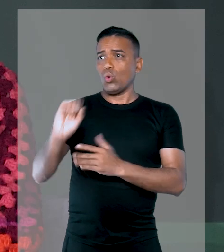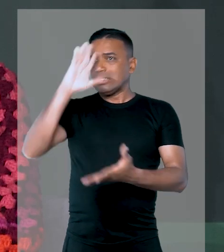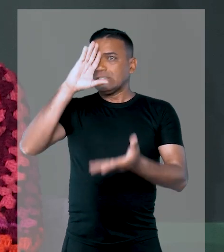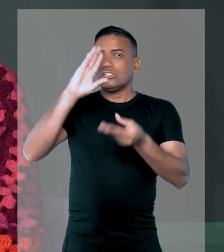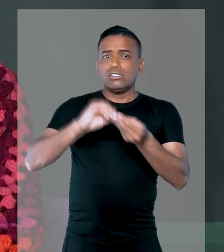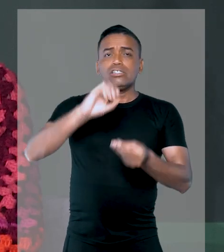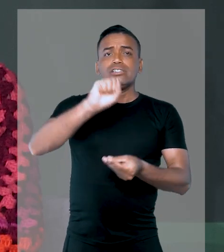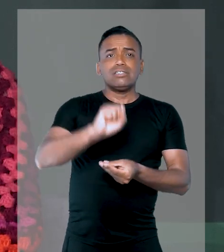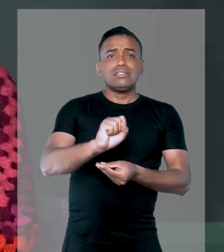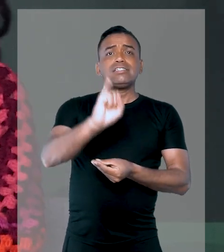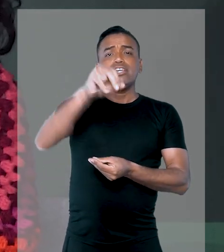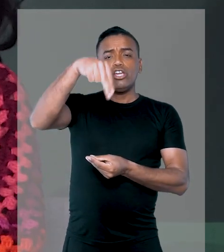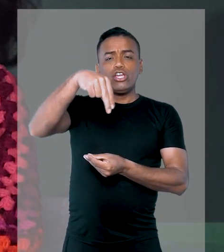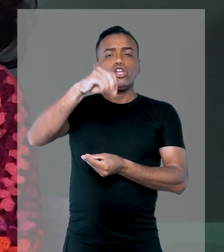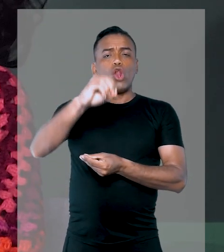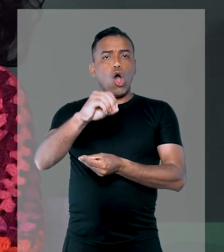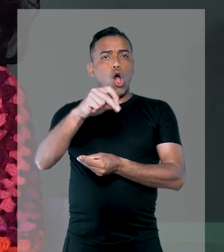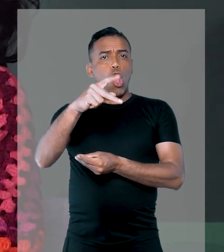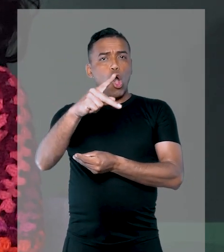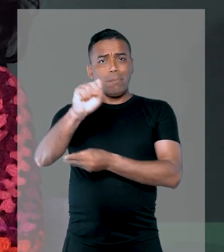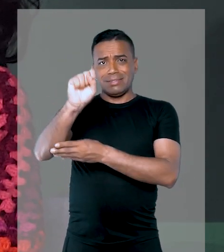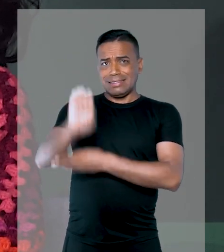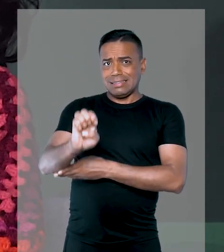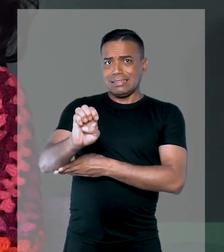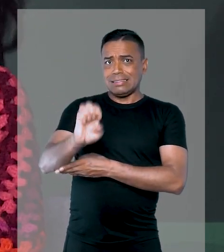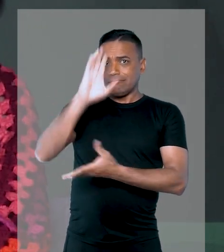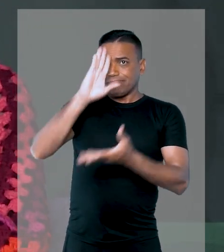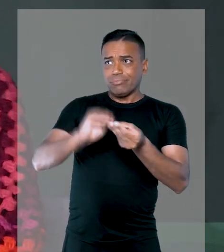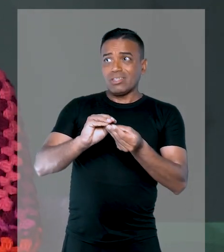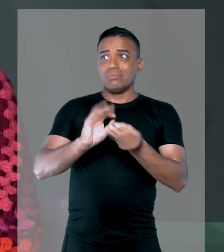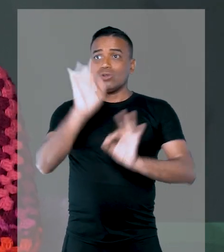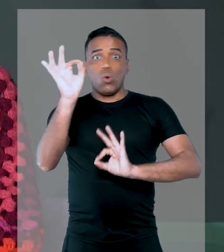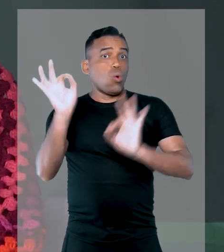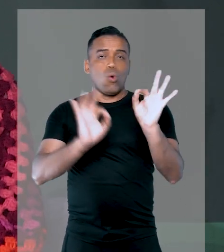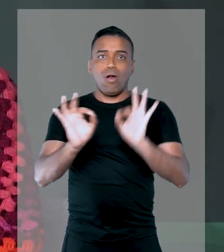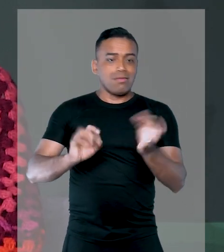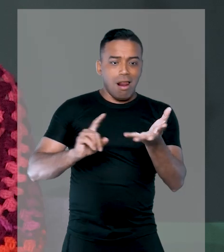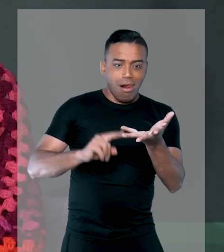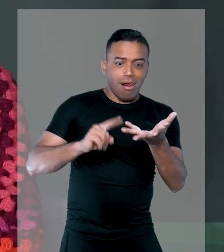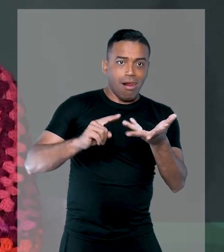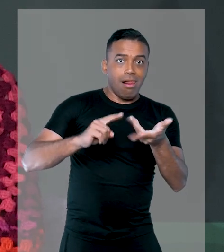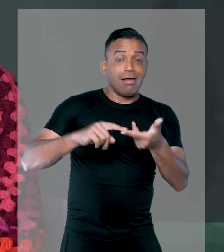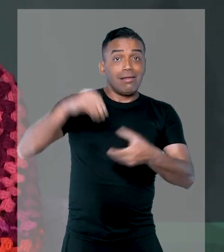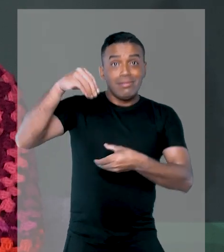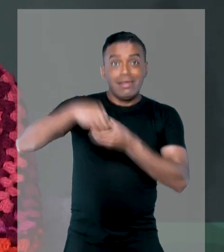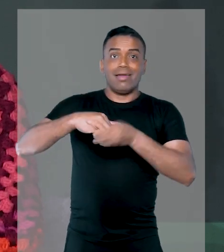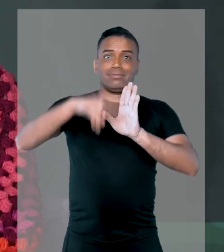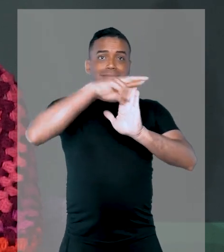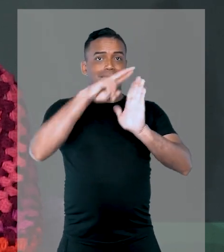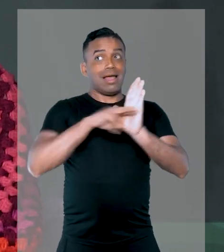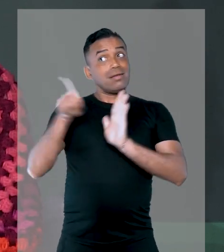sinopse. E então eu tive que colocar, organizar essas coisas nos termos que eles tinham